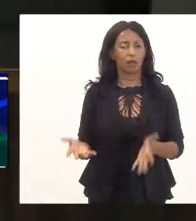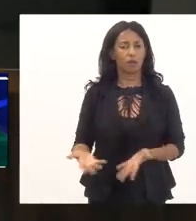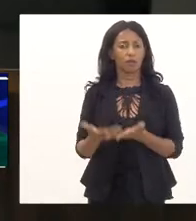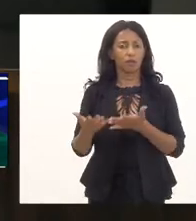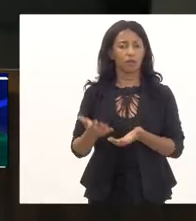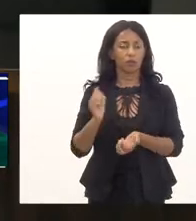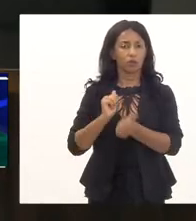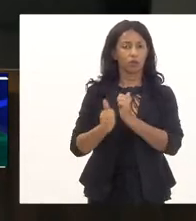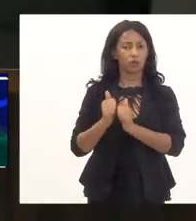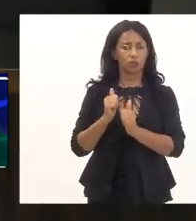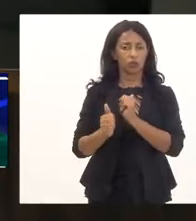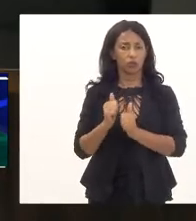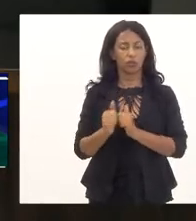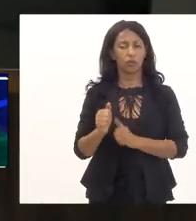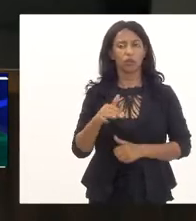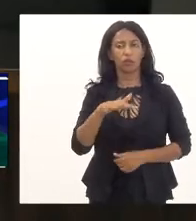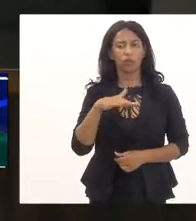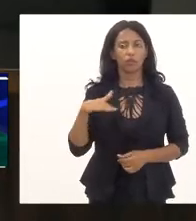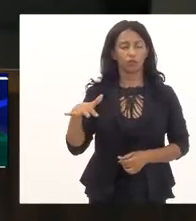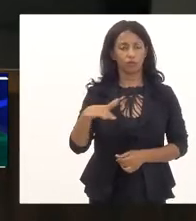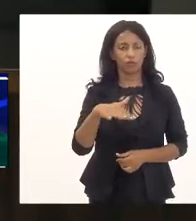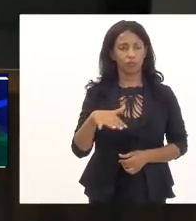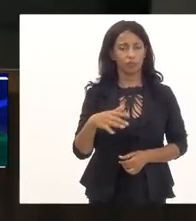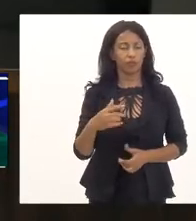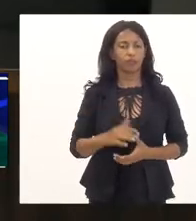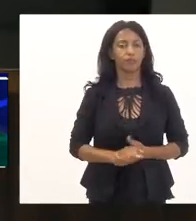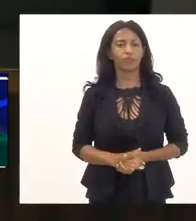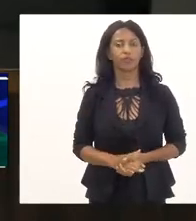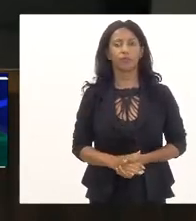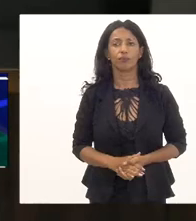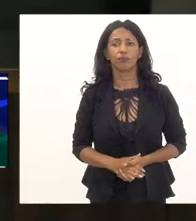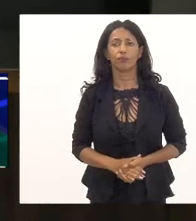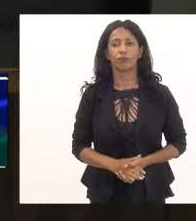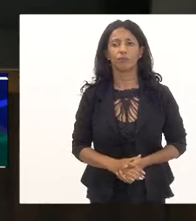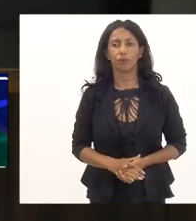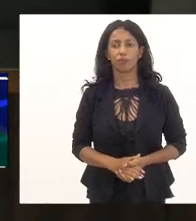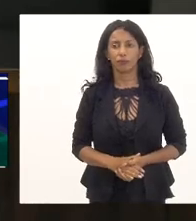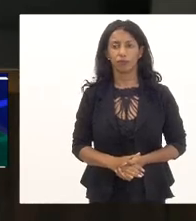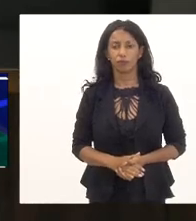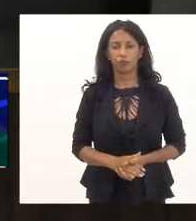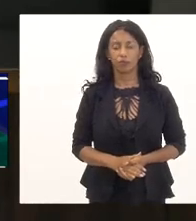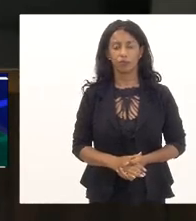prática esportiva no sistema socioeducativo e dá outras providências.